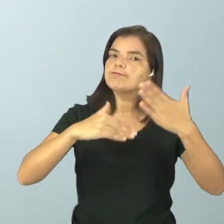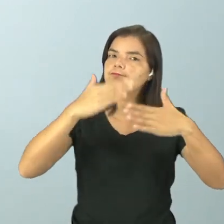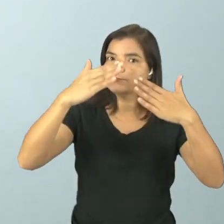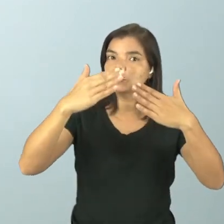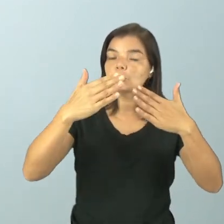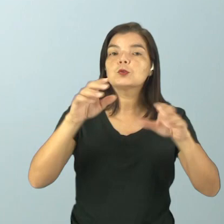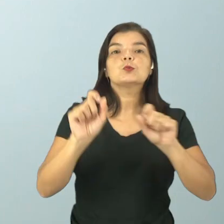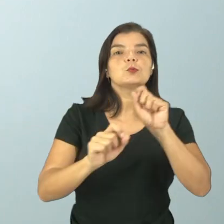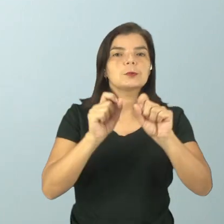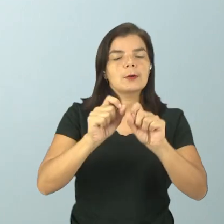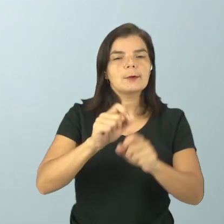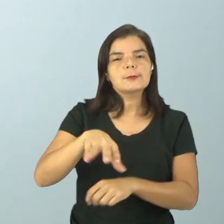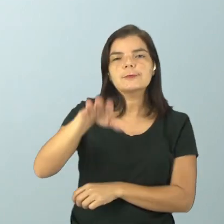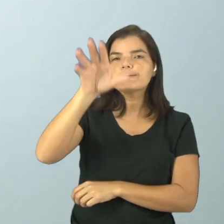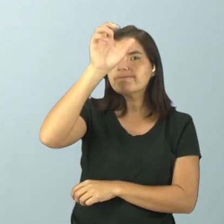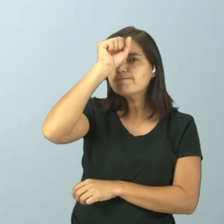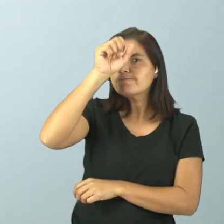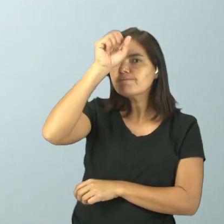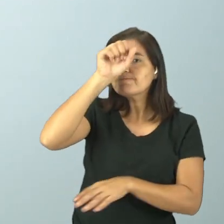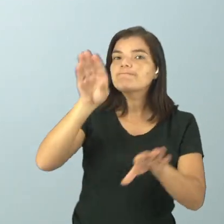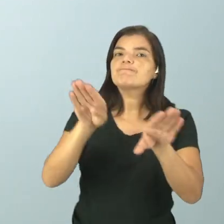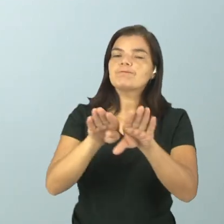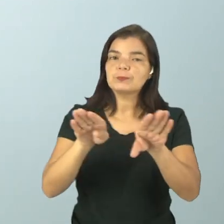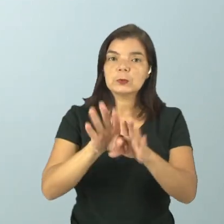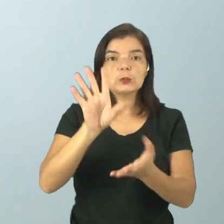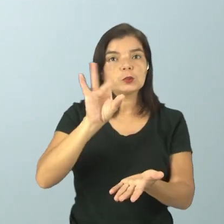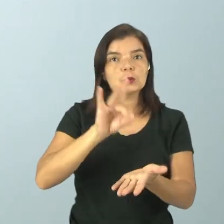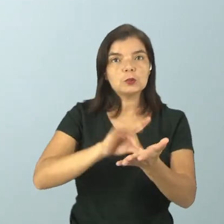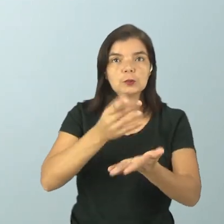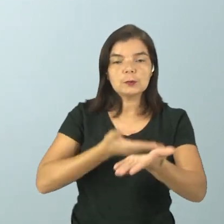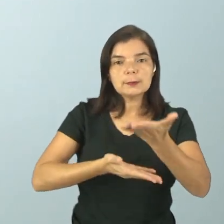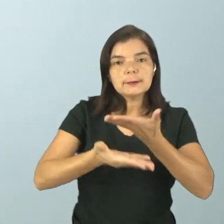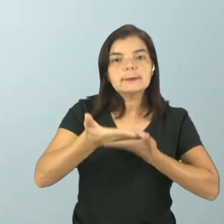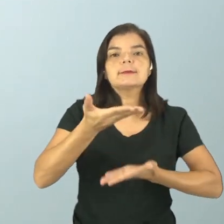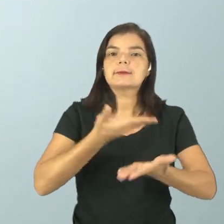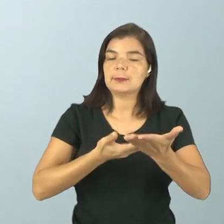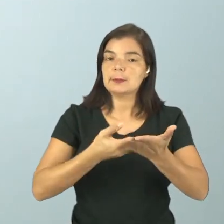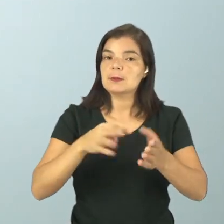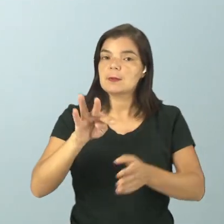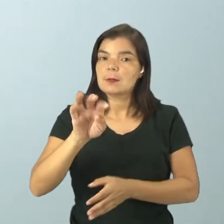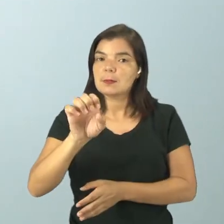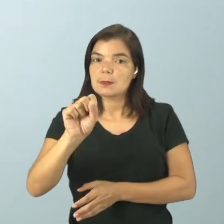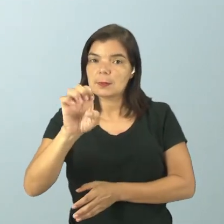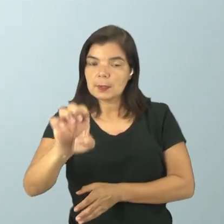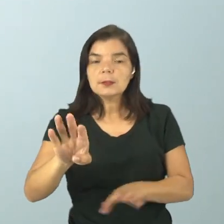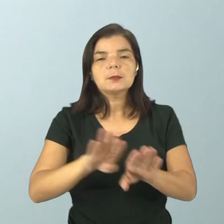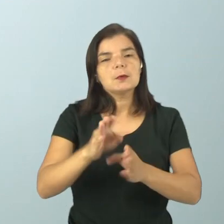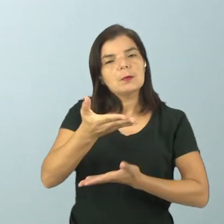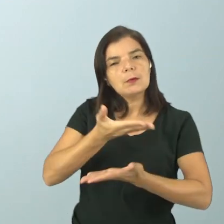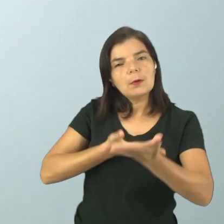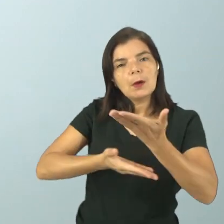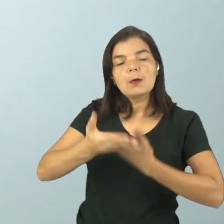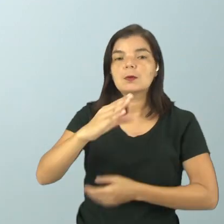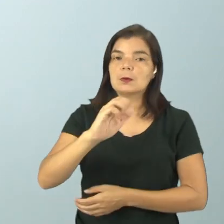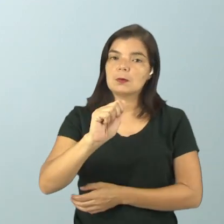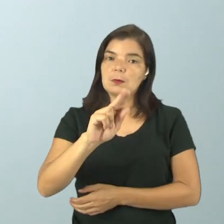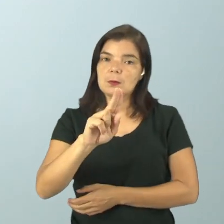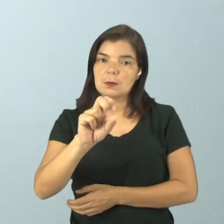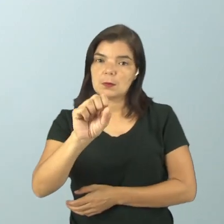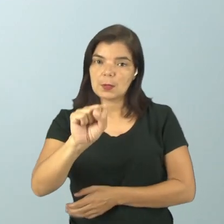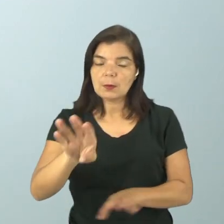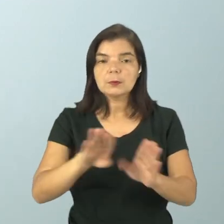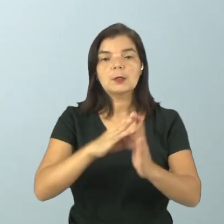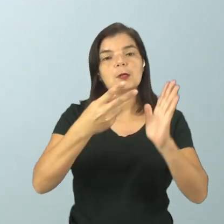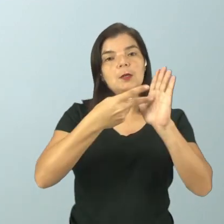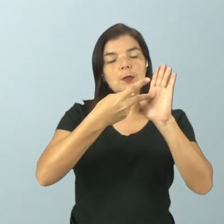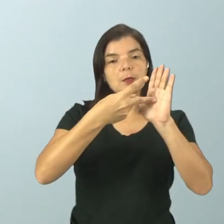nosso conhecimento, diferenciando fato e tese, e também ver um pouquinho das relações de causa e